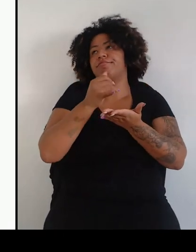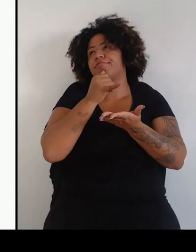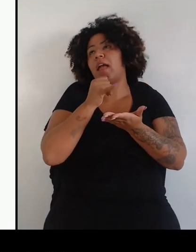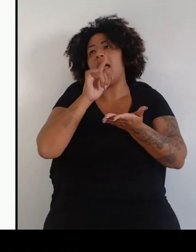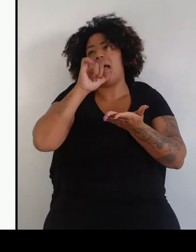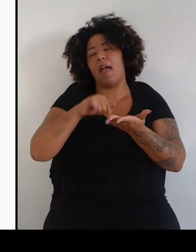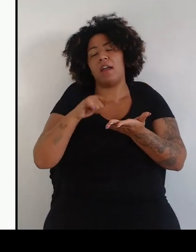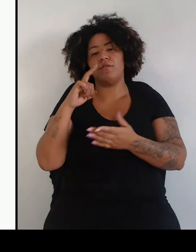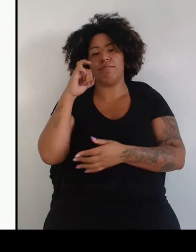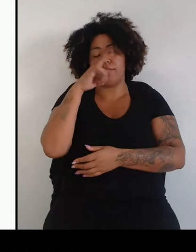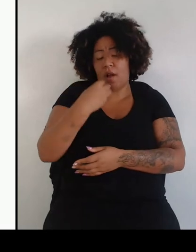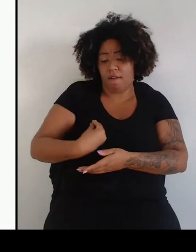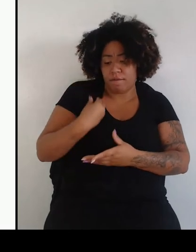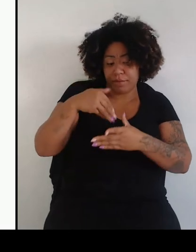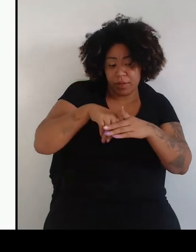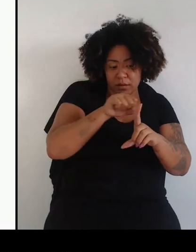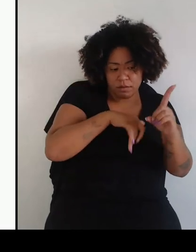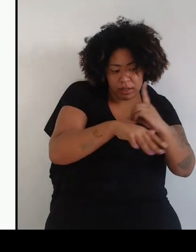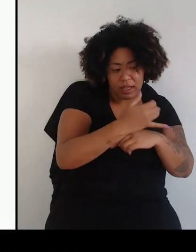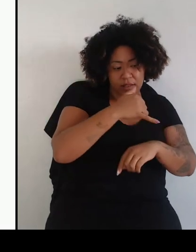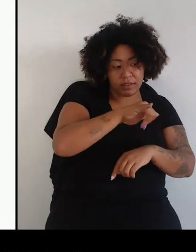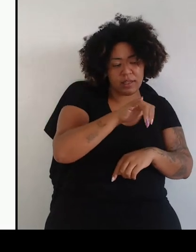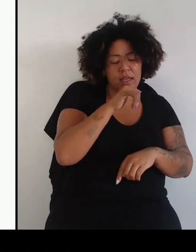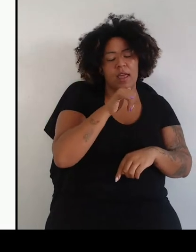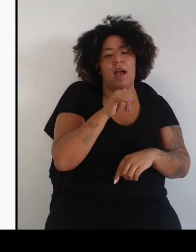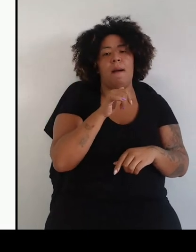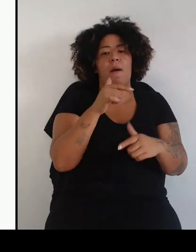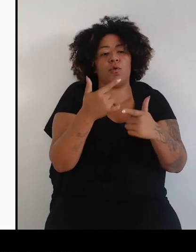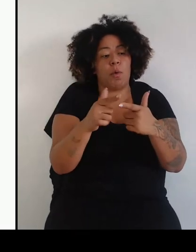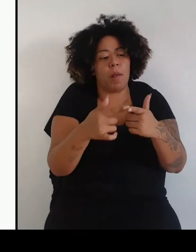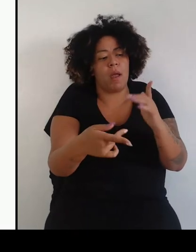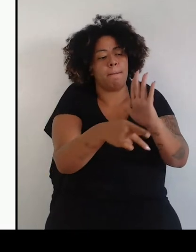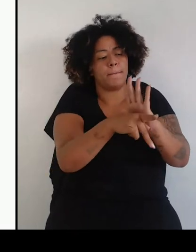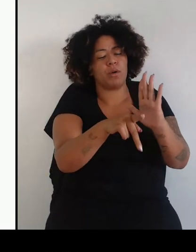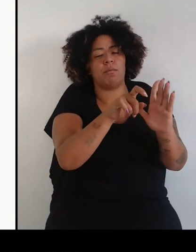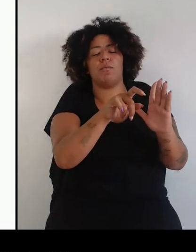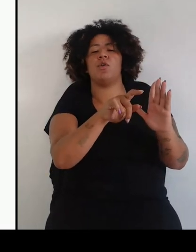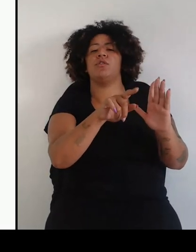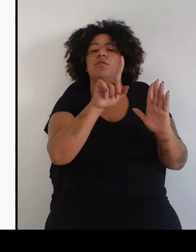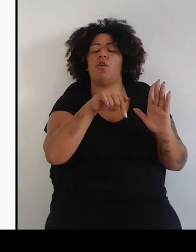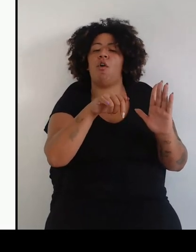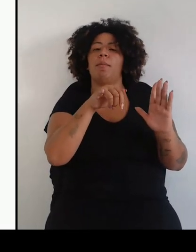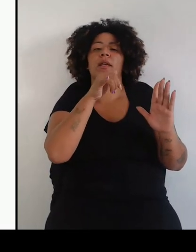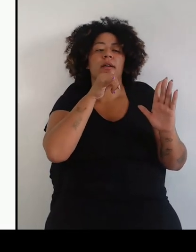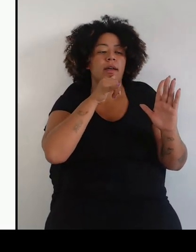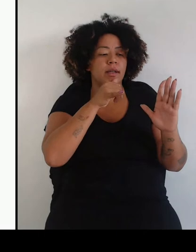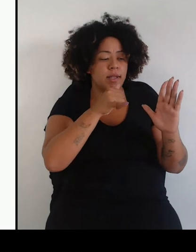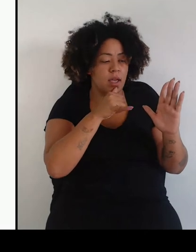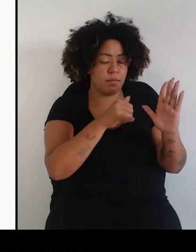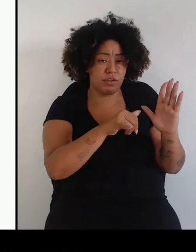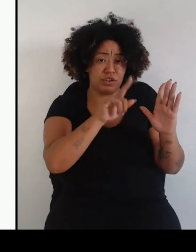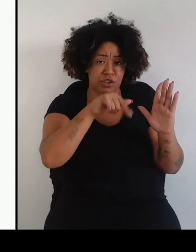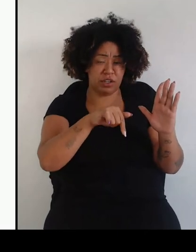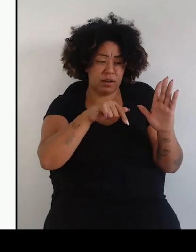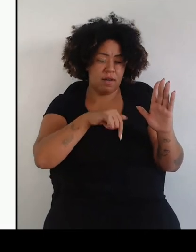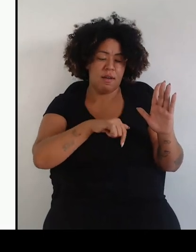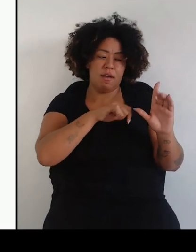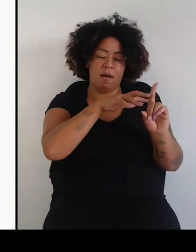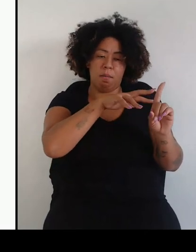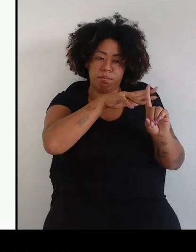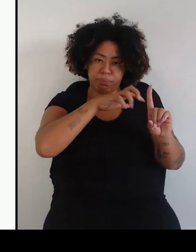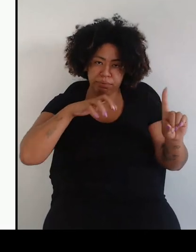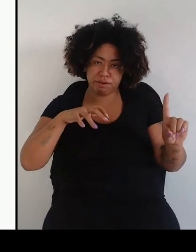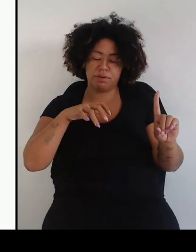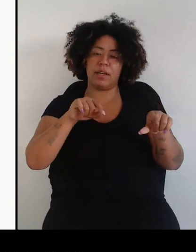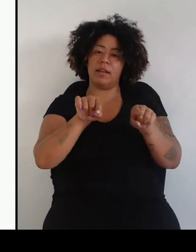sexual o que o argumento é que essa ambiguidade que a vista em bacon pode ser construída do ponto de vista de